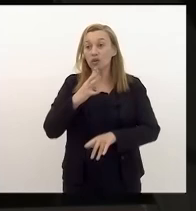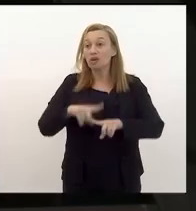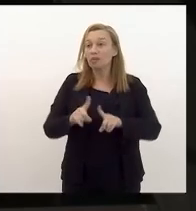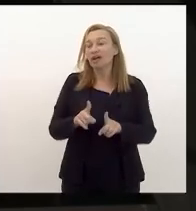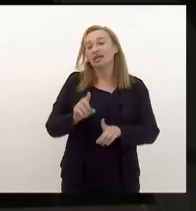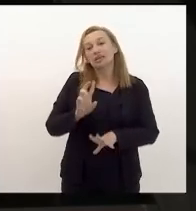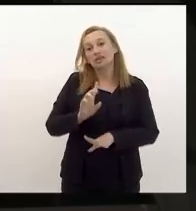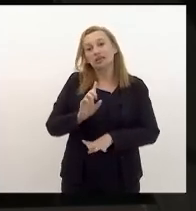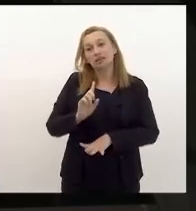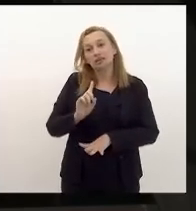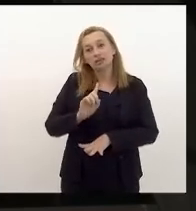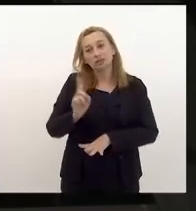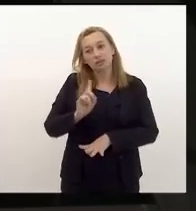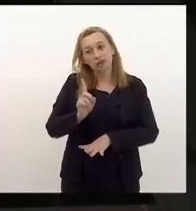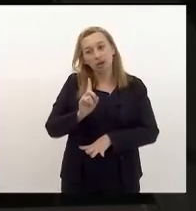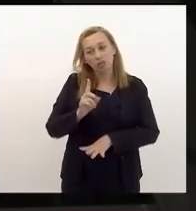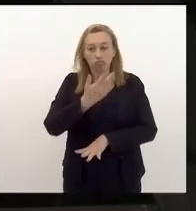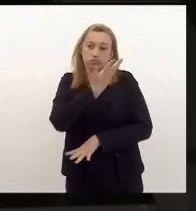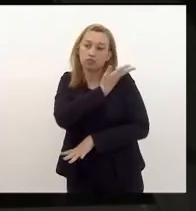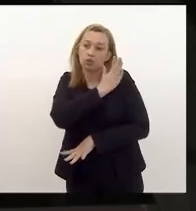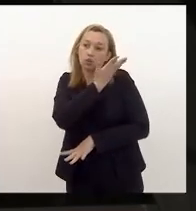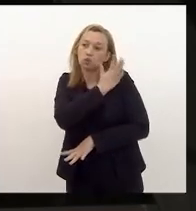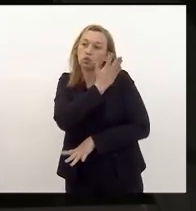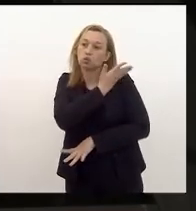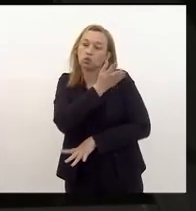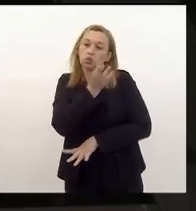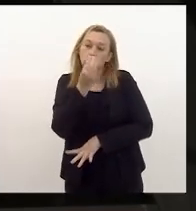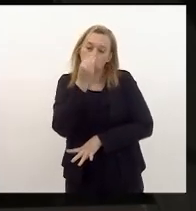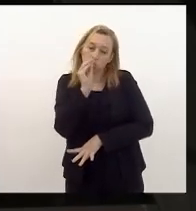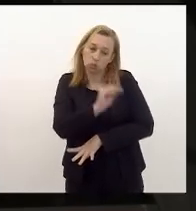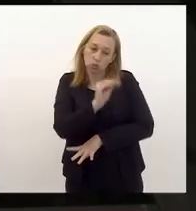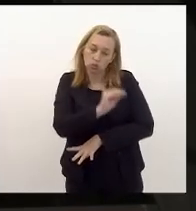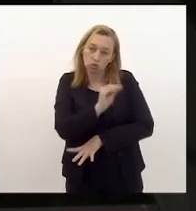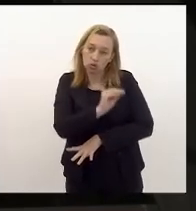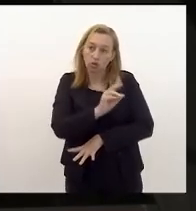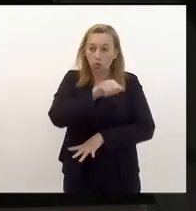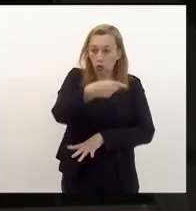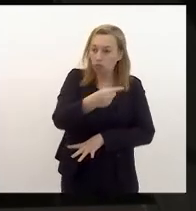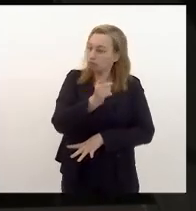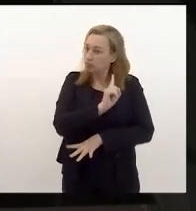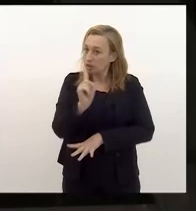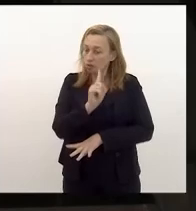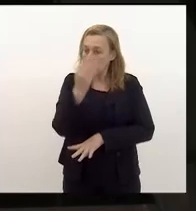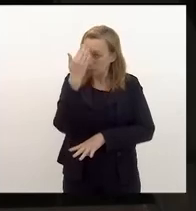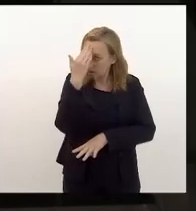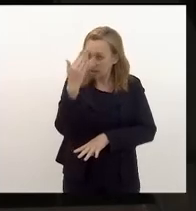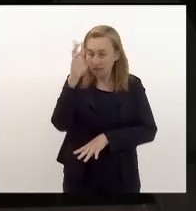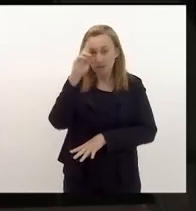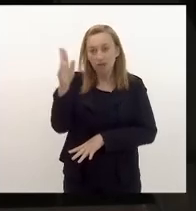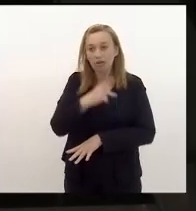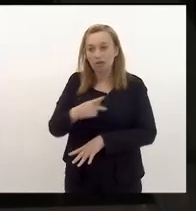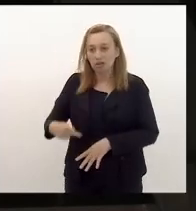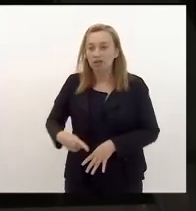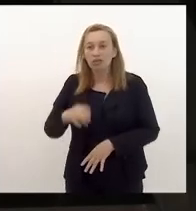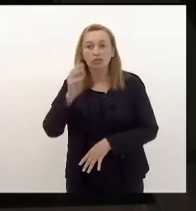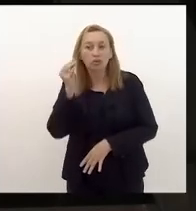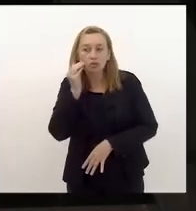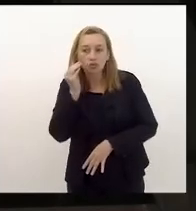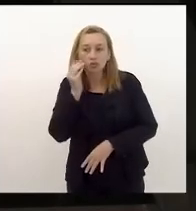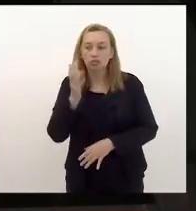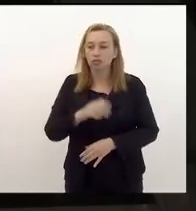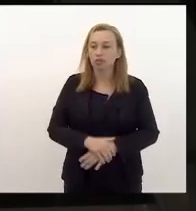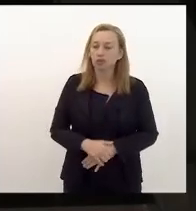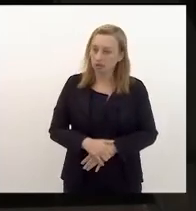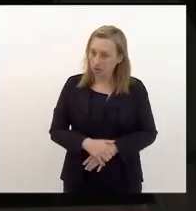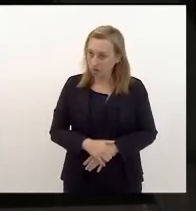sem fazer discriminação e nem desprezar o nosso próximo. Muito obrigado, senhor presidente, pela oportunidade e